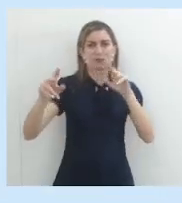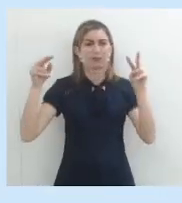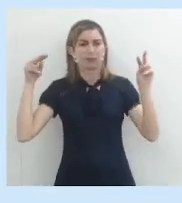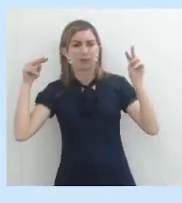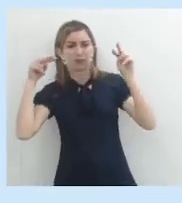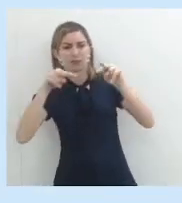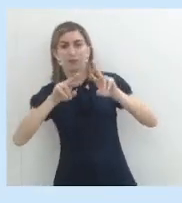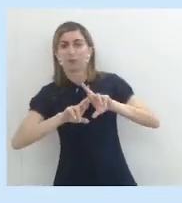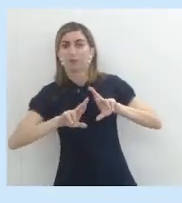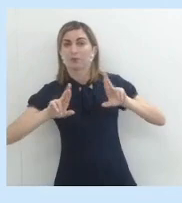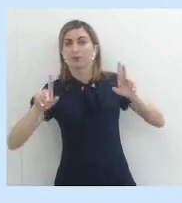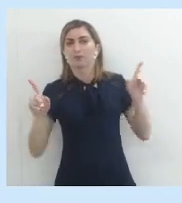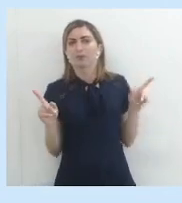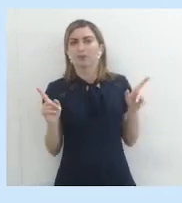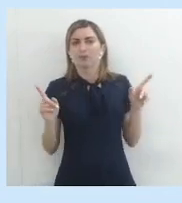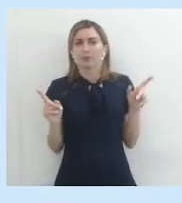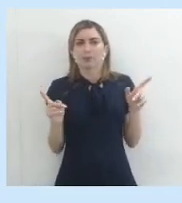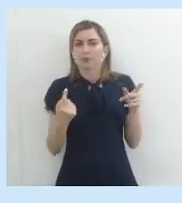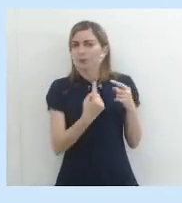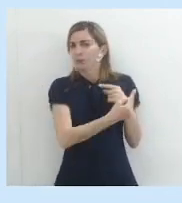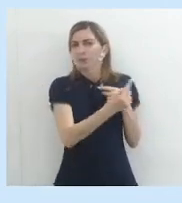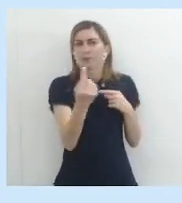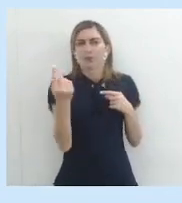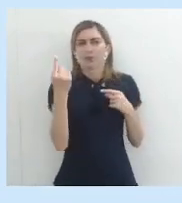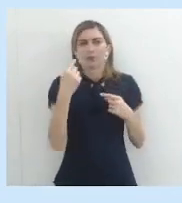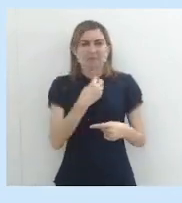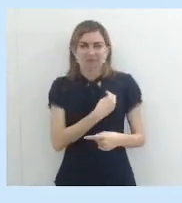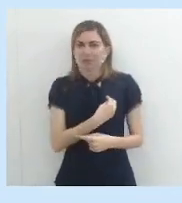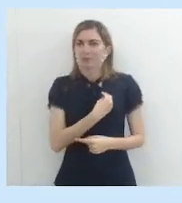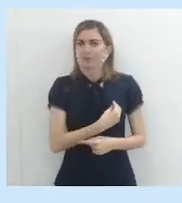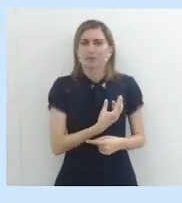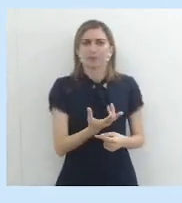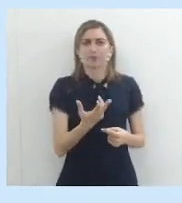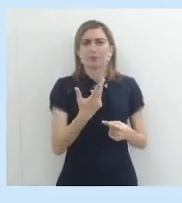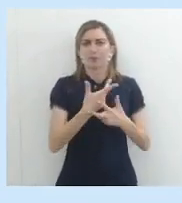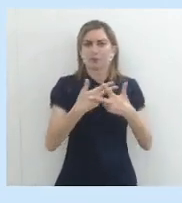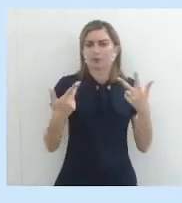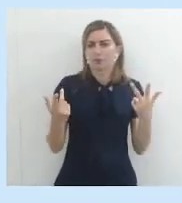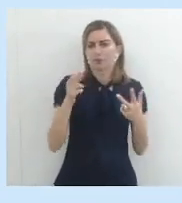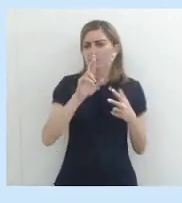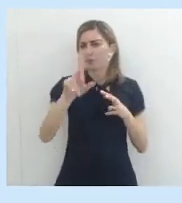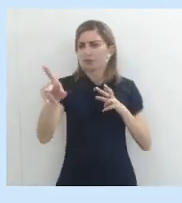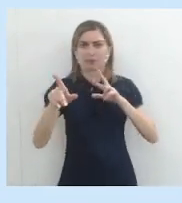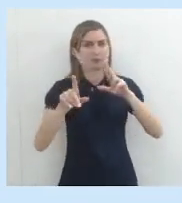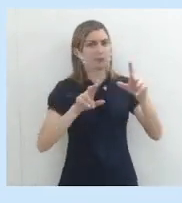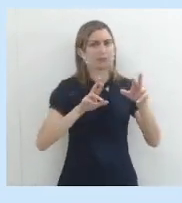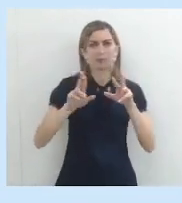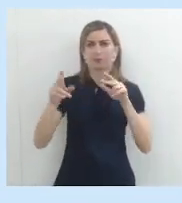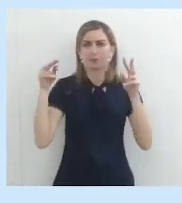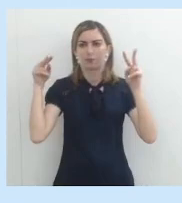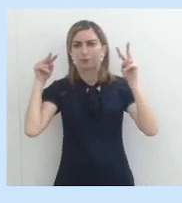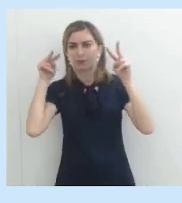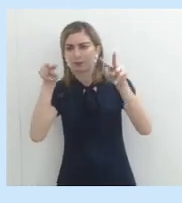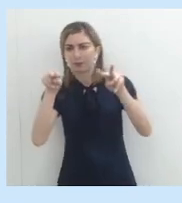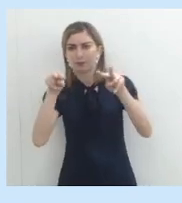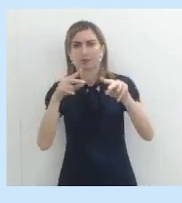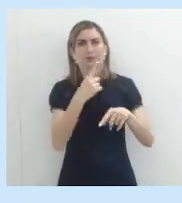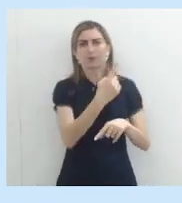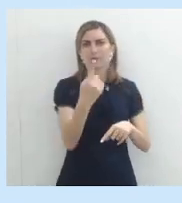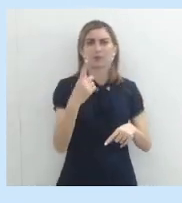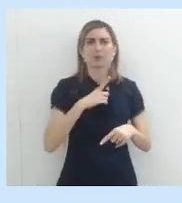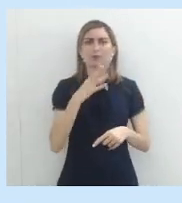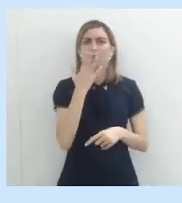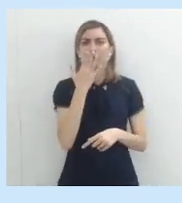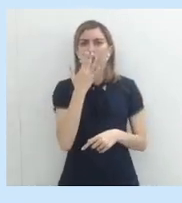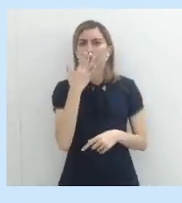arte de uma forma. A gente enxerga a vida, né, de cada um de uma forma diferente. Né? Cada um tem a sua cor favorita,